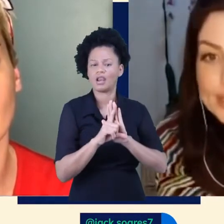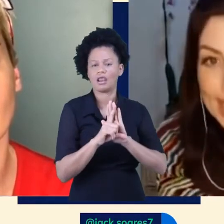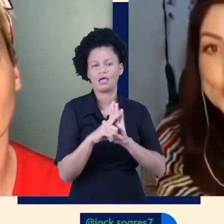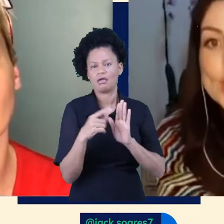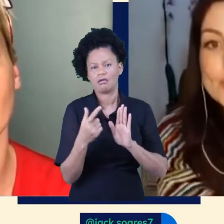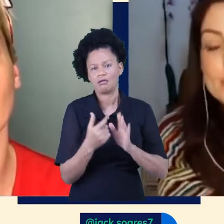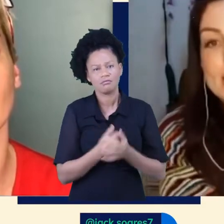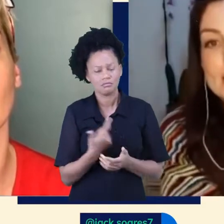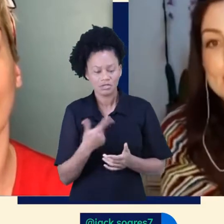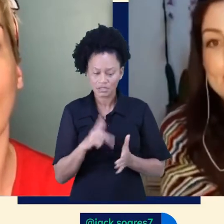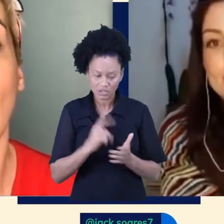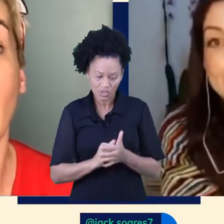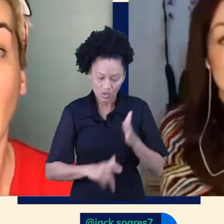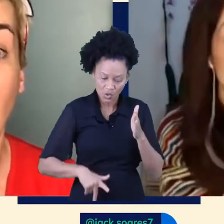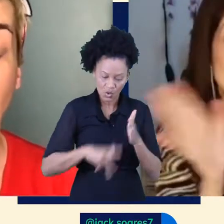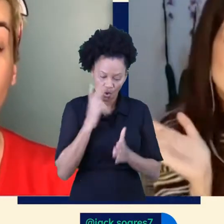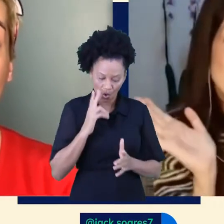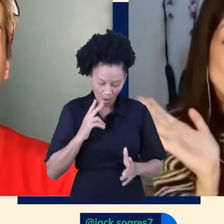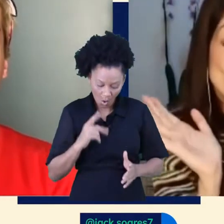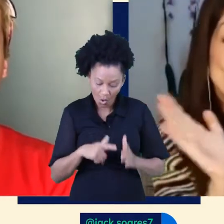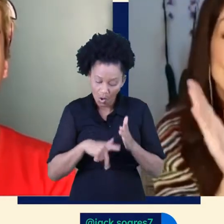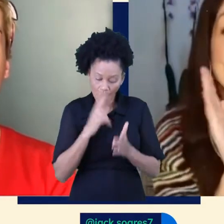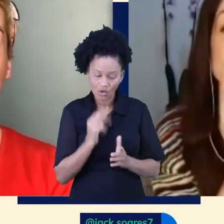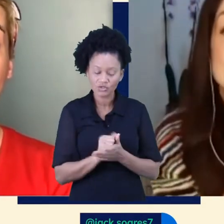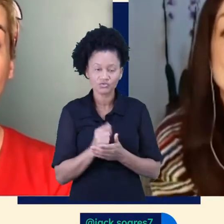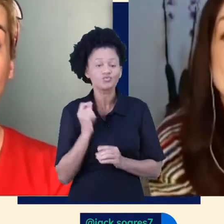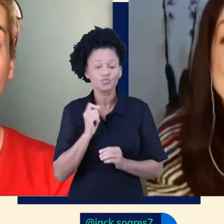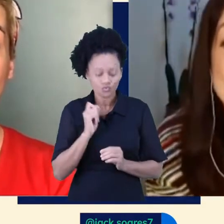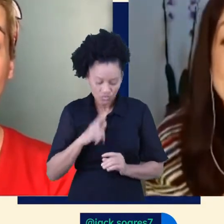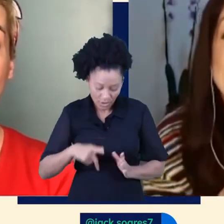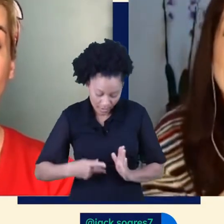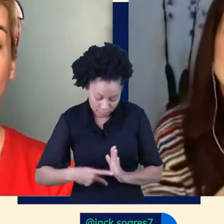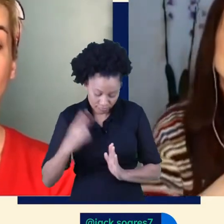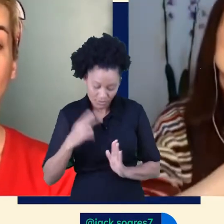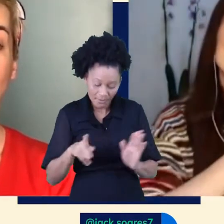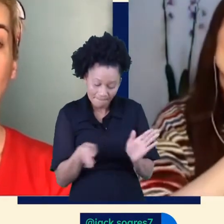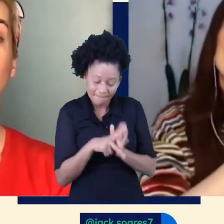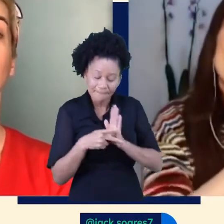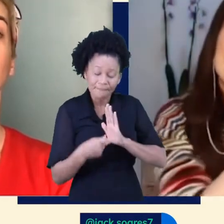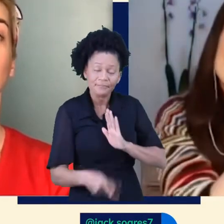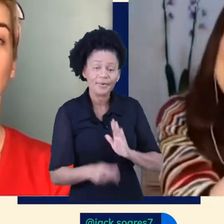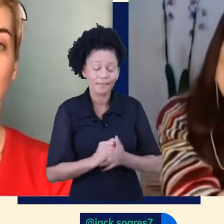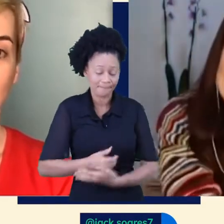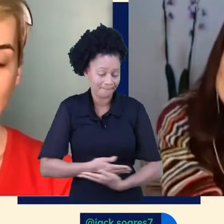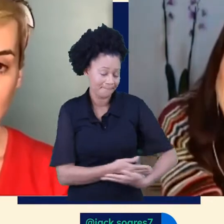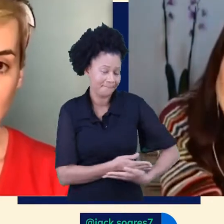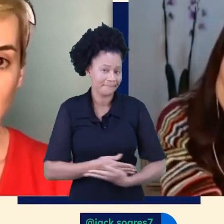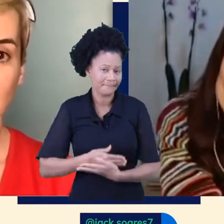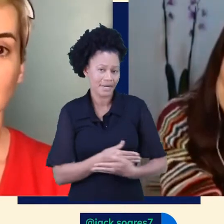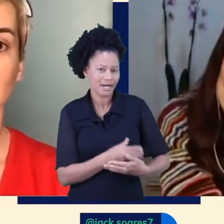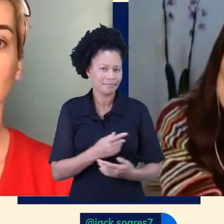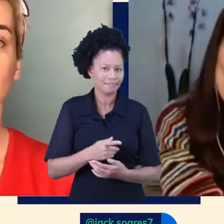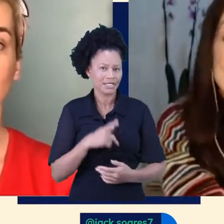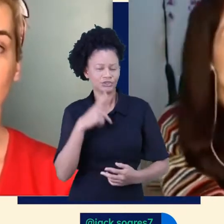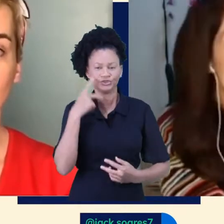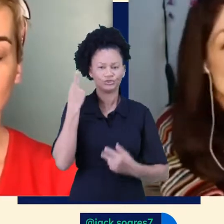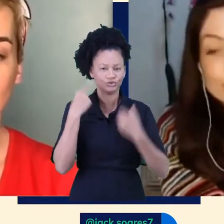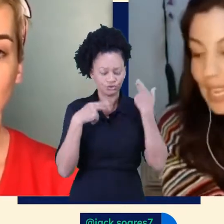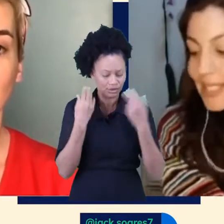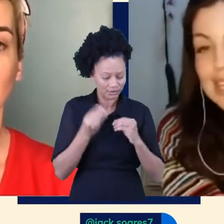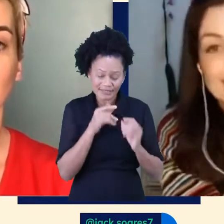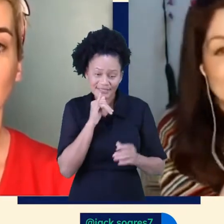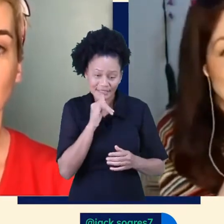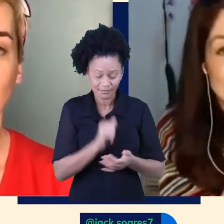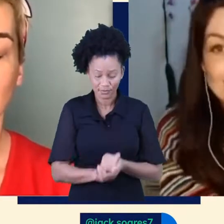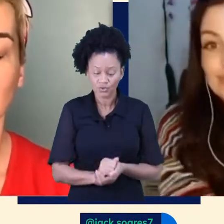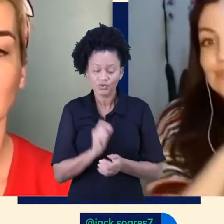correção estética em bebês? O que quer dizer isso? Se o bebê nasce com clitóris aumentado, o que